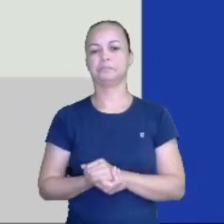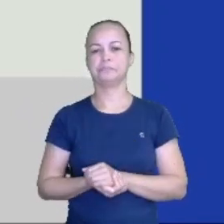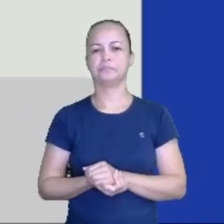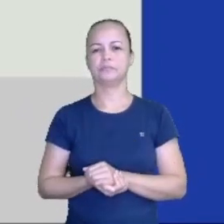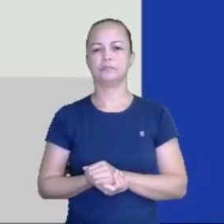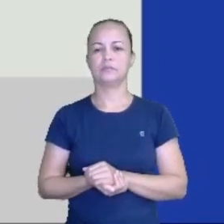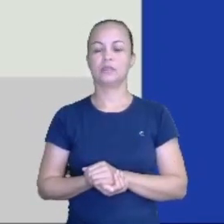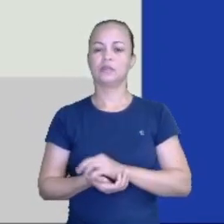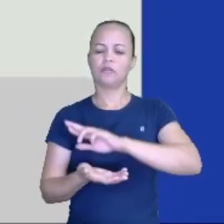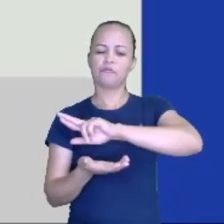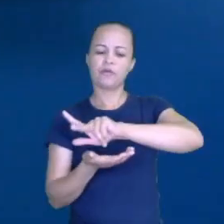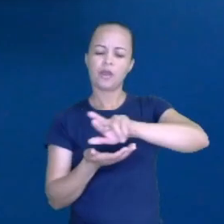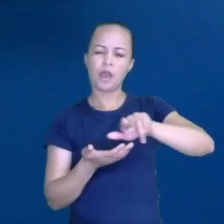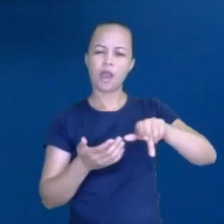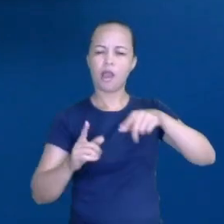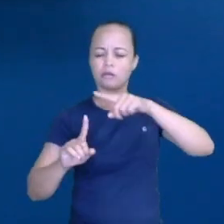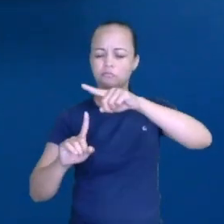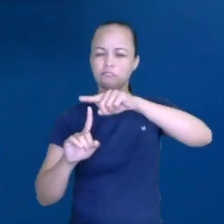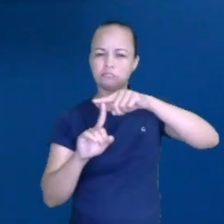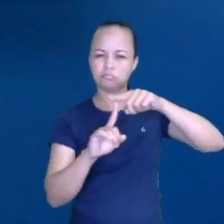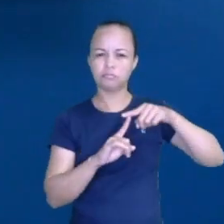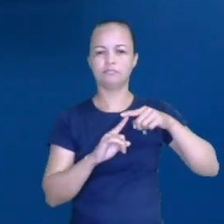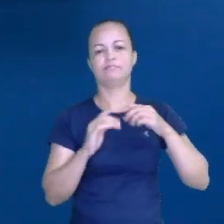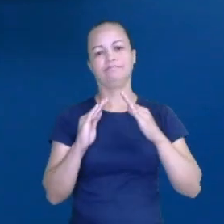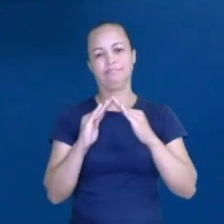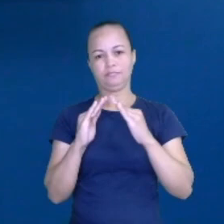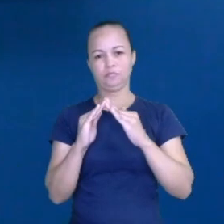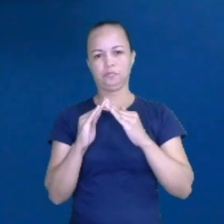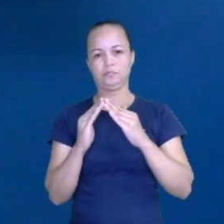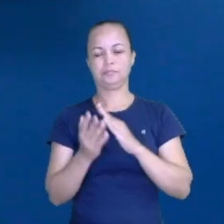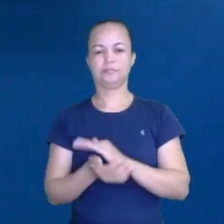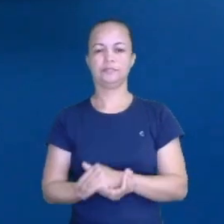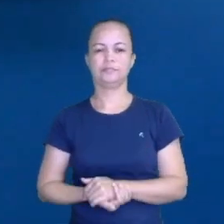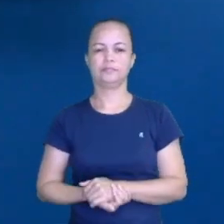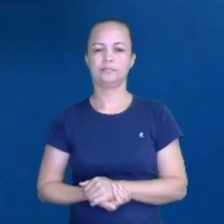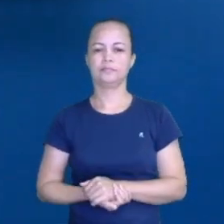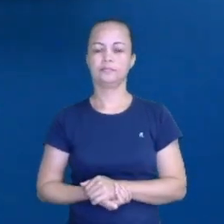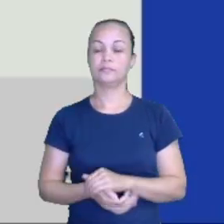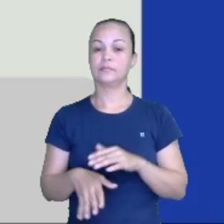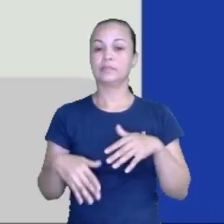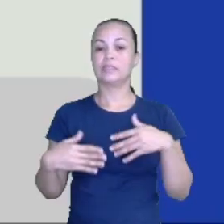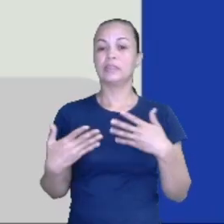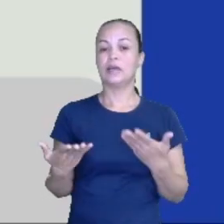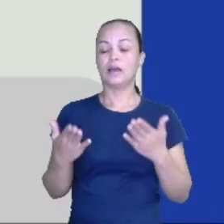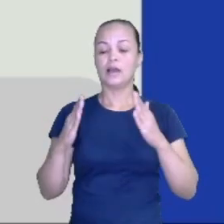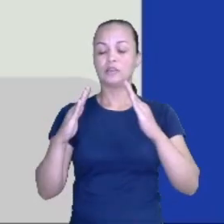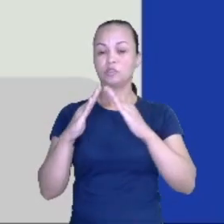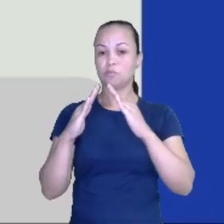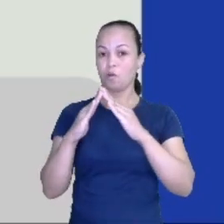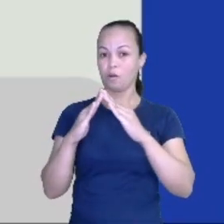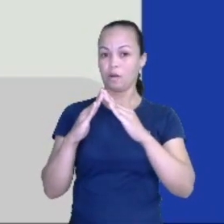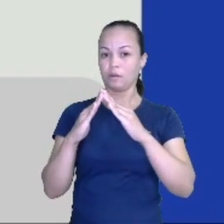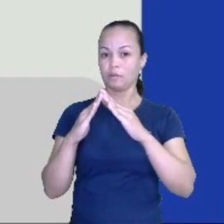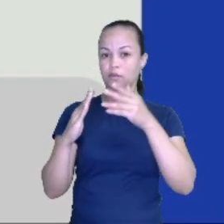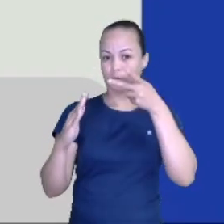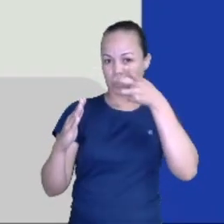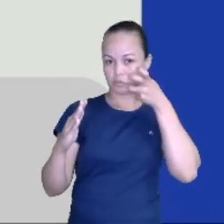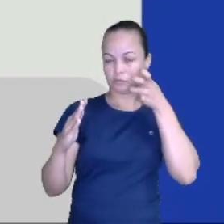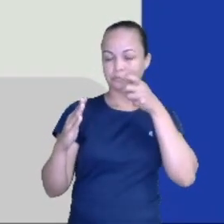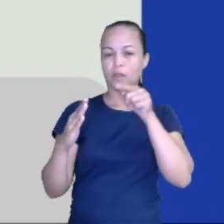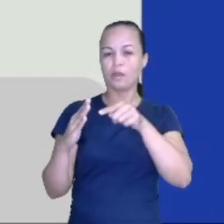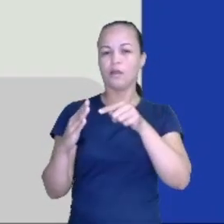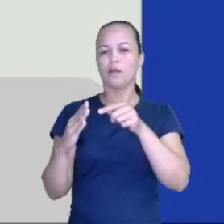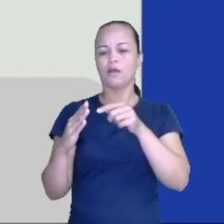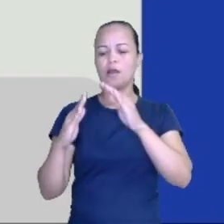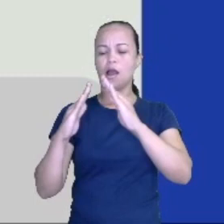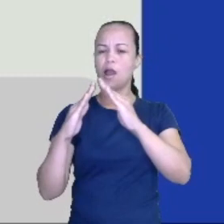aí? Vários tipos de moradia. As moradias, presta atenção, as moradias